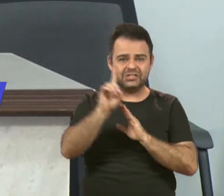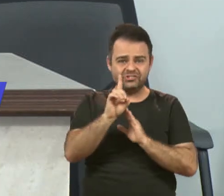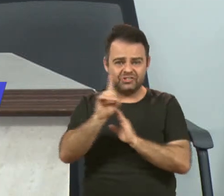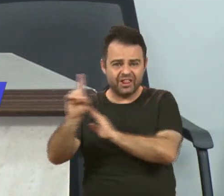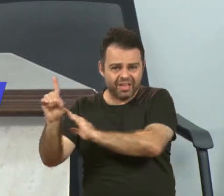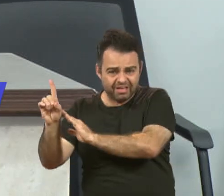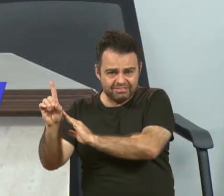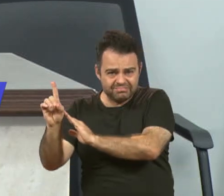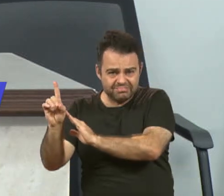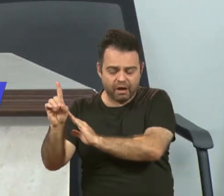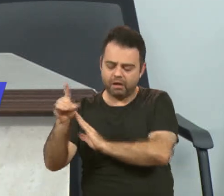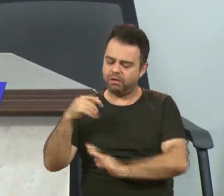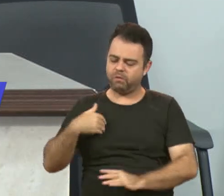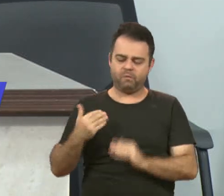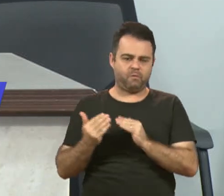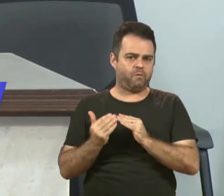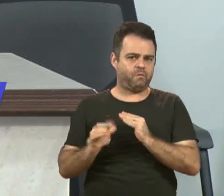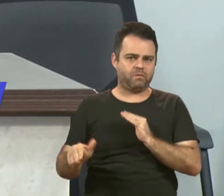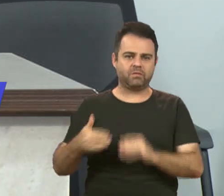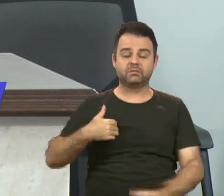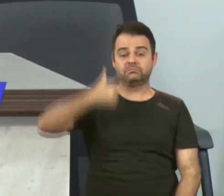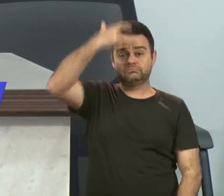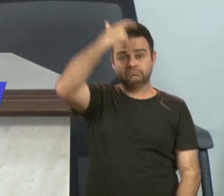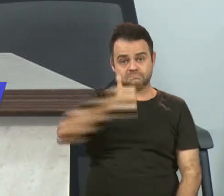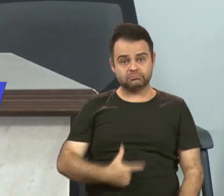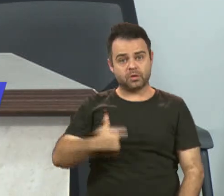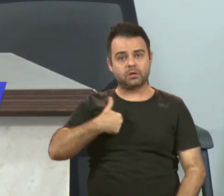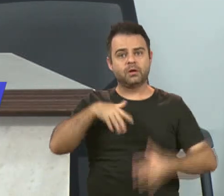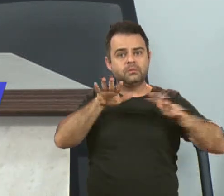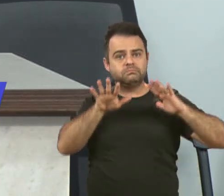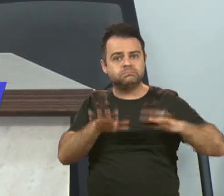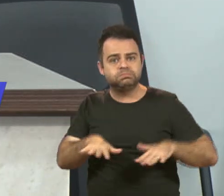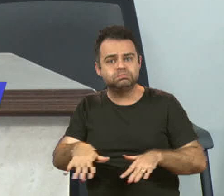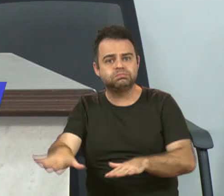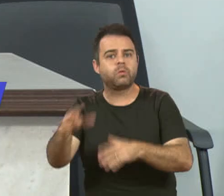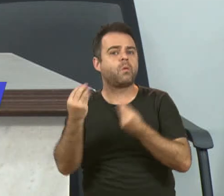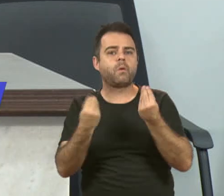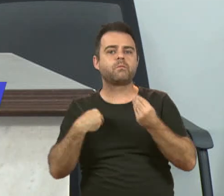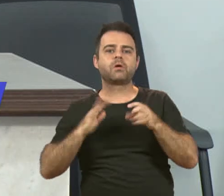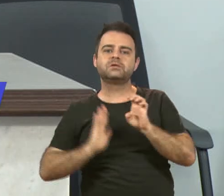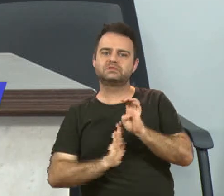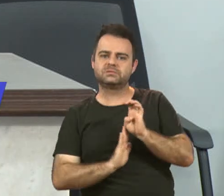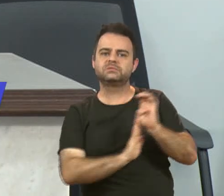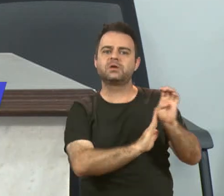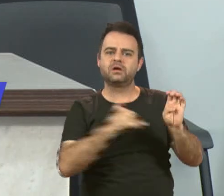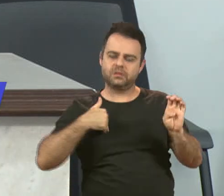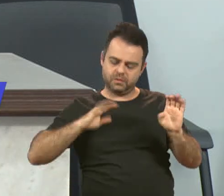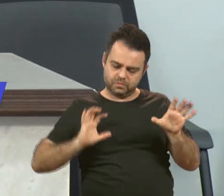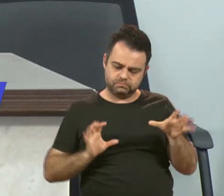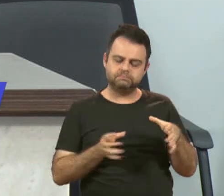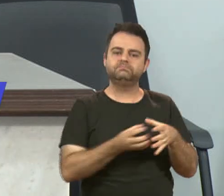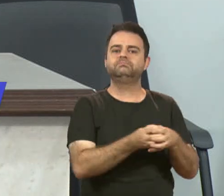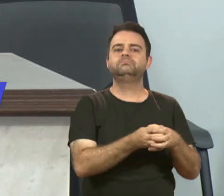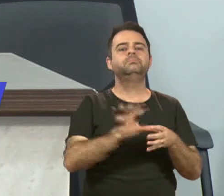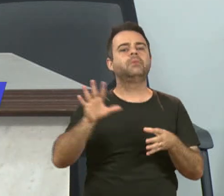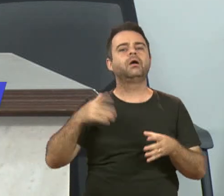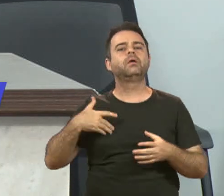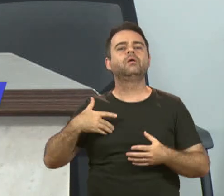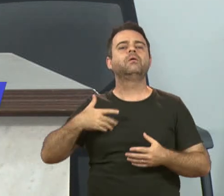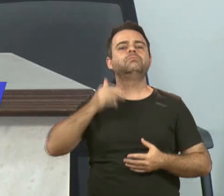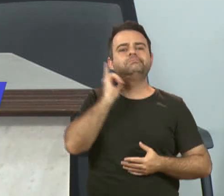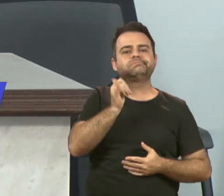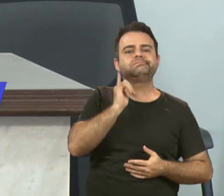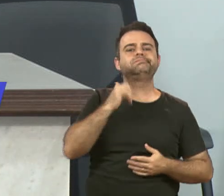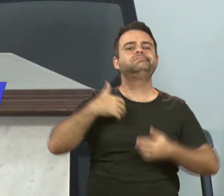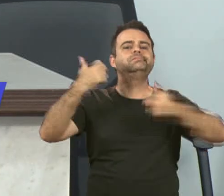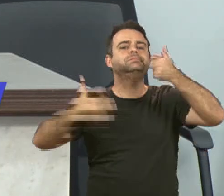direita, porque eu sou uma pessoa que tem uma militância no campo da esquerda. Mas o que eu prezo e prego é o